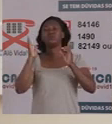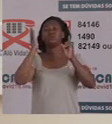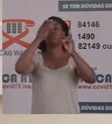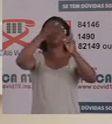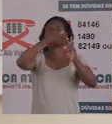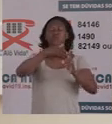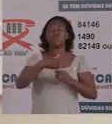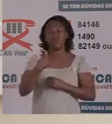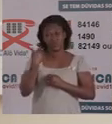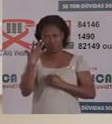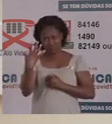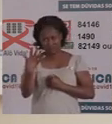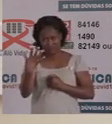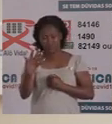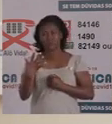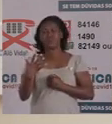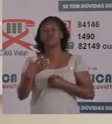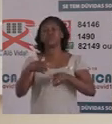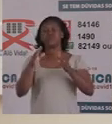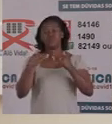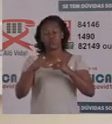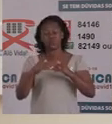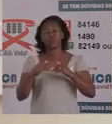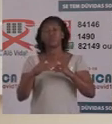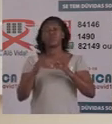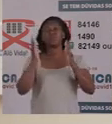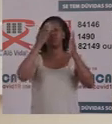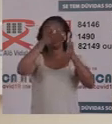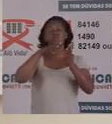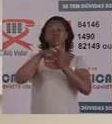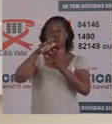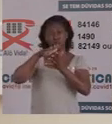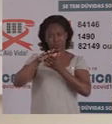Os objetivos estão aqui mostrados neste slide.